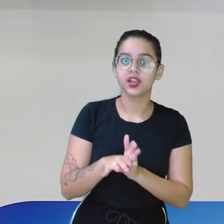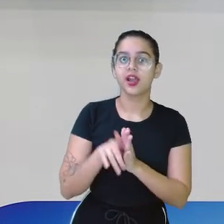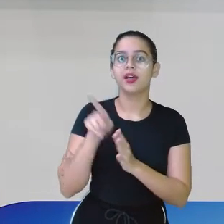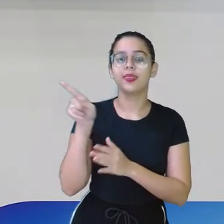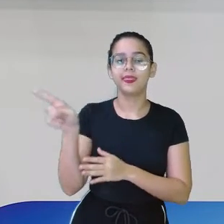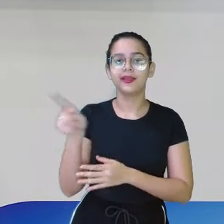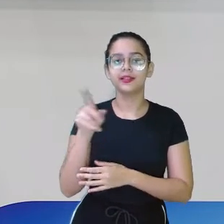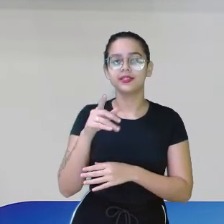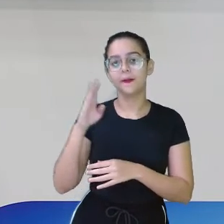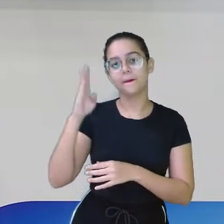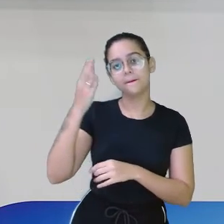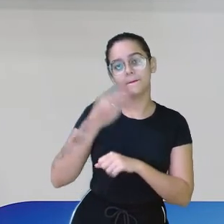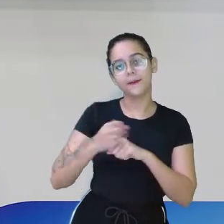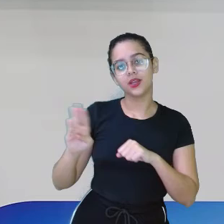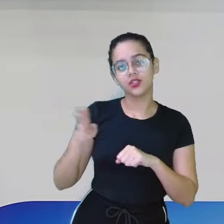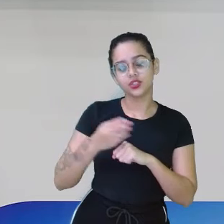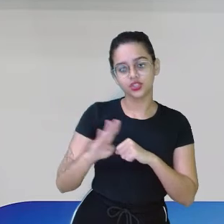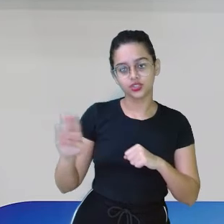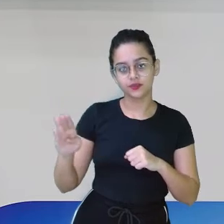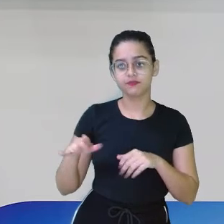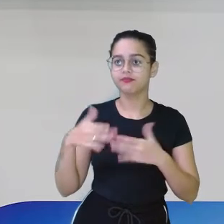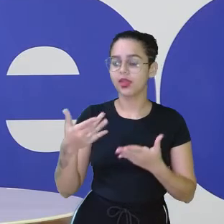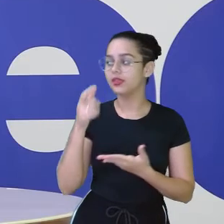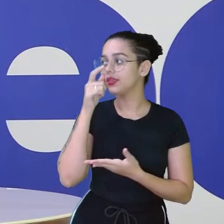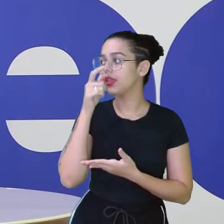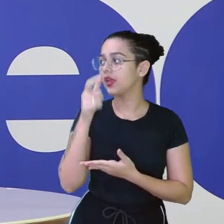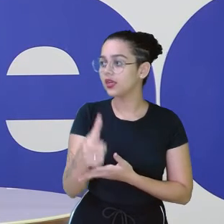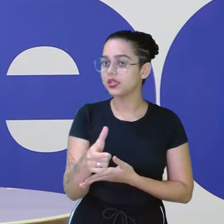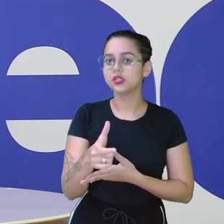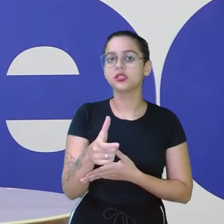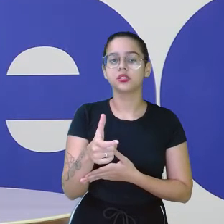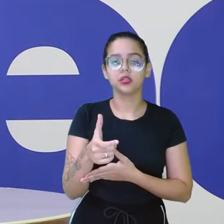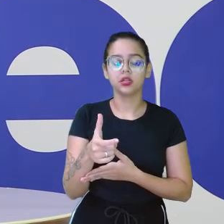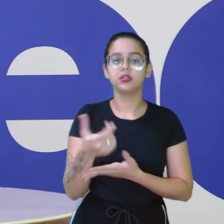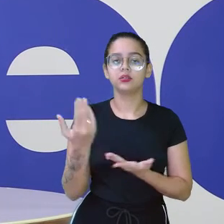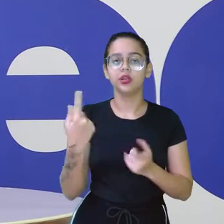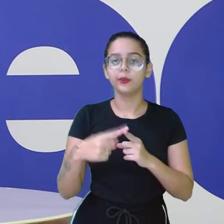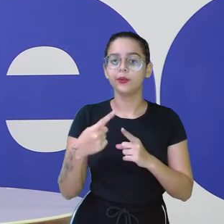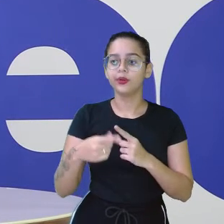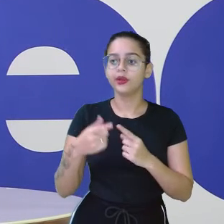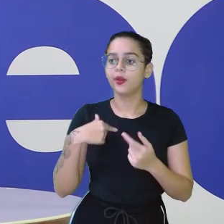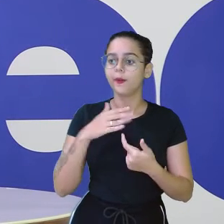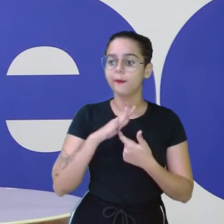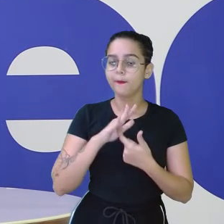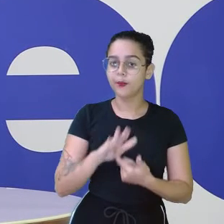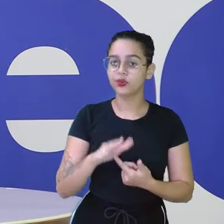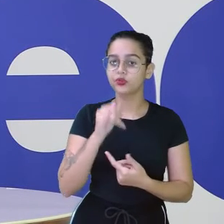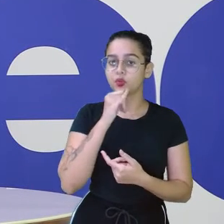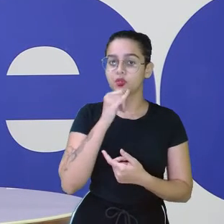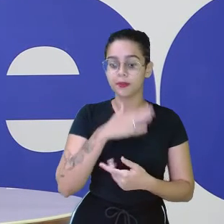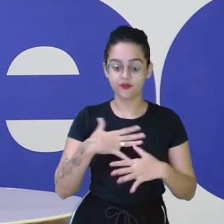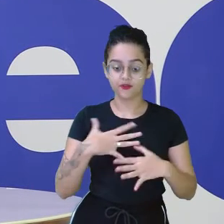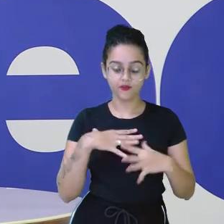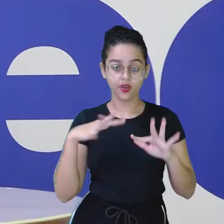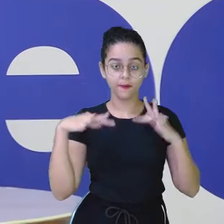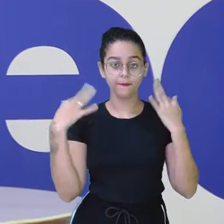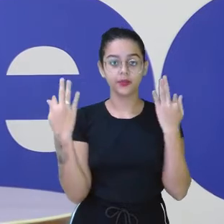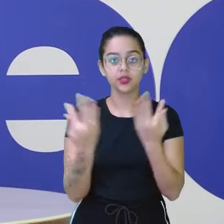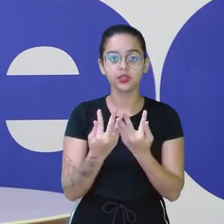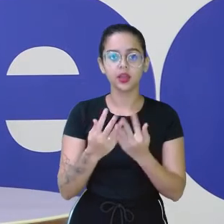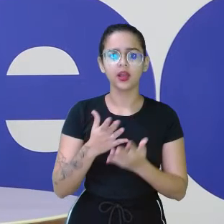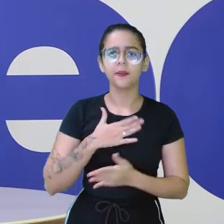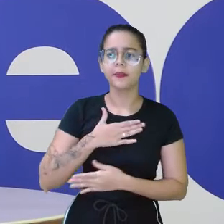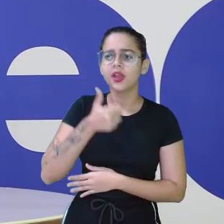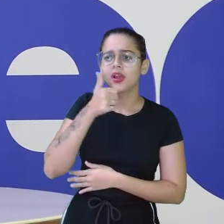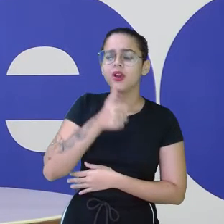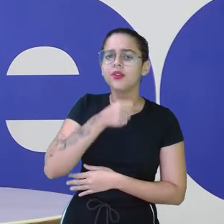nesse begezinho. E é bem interessante, né, professora Carol? Porque eu dei o exemplo até da minha família. Sim. E o da